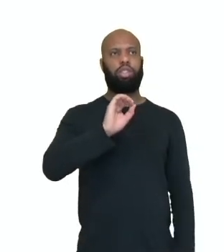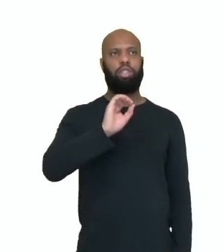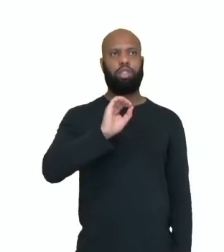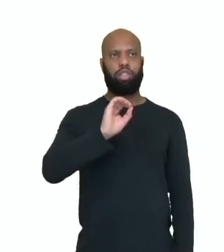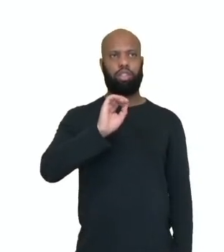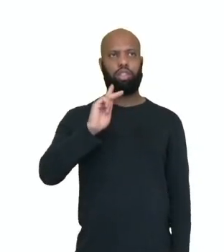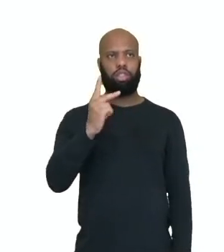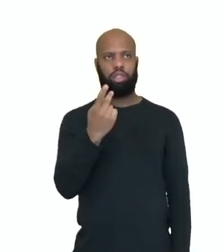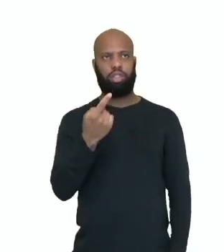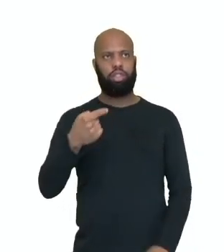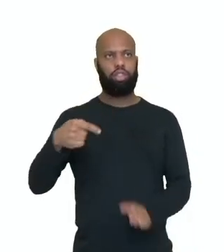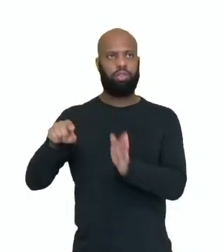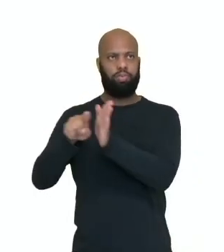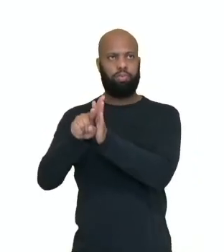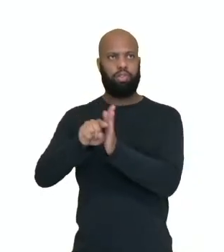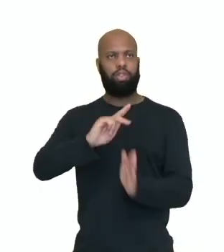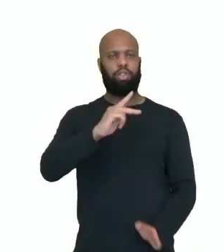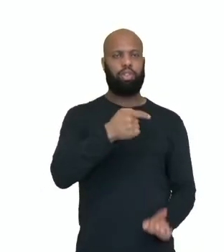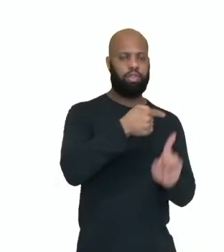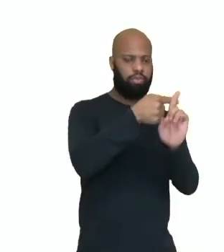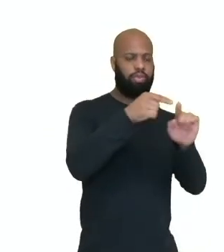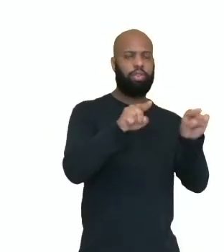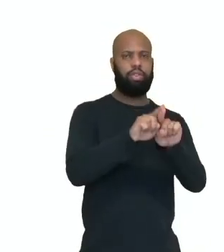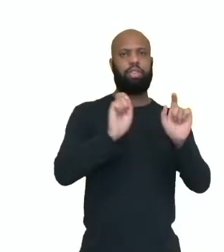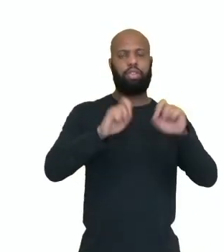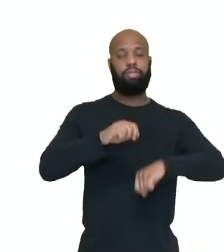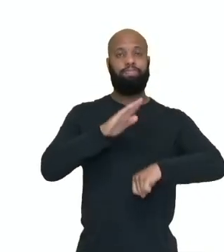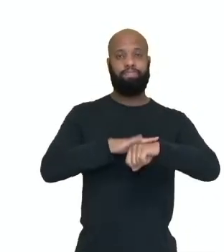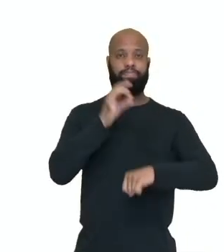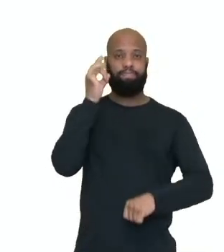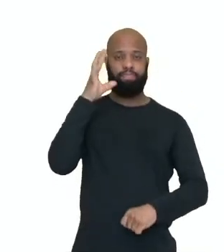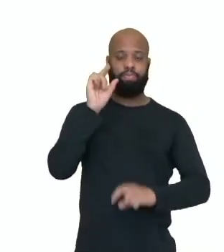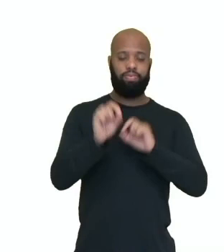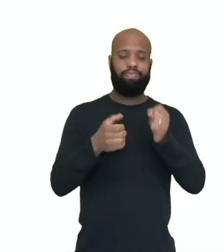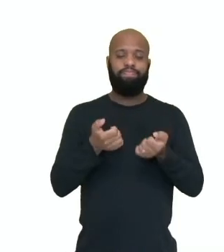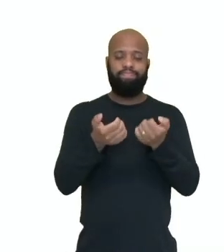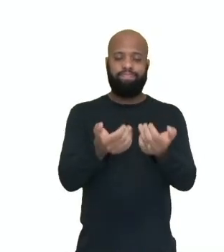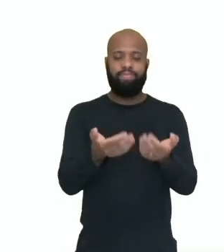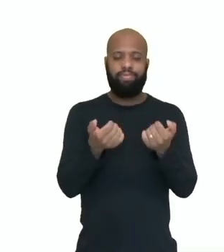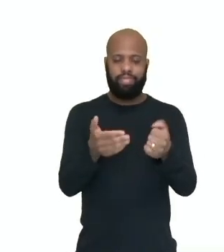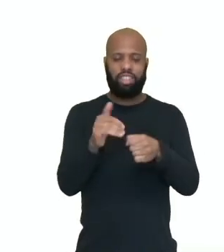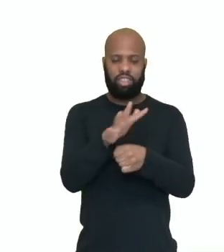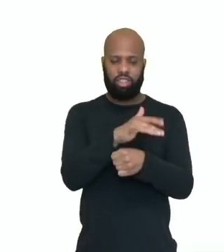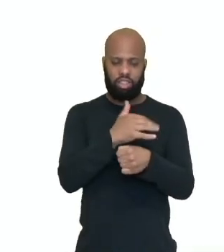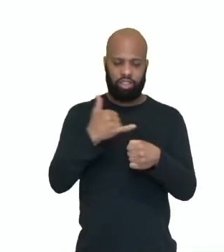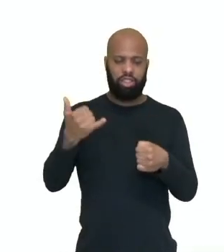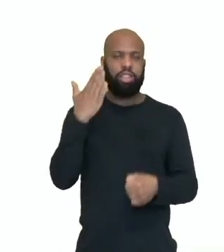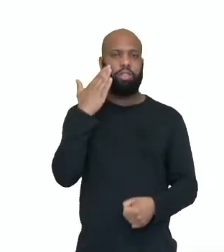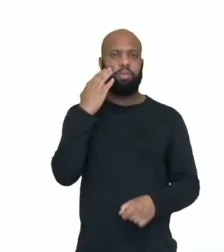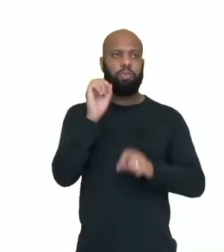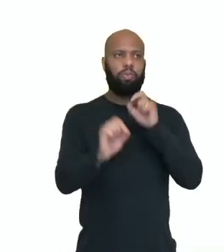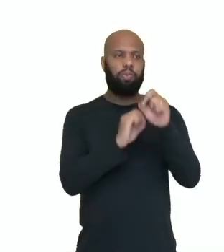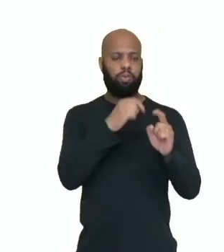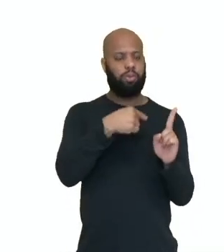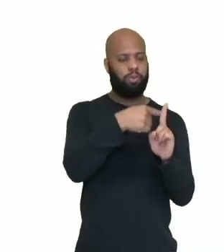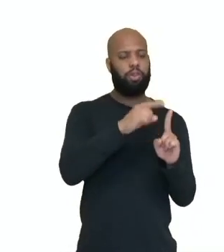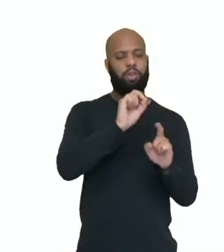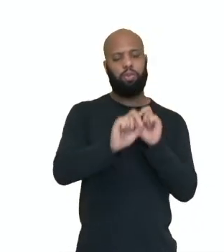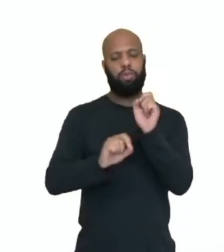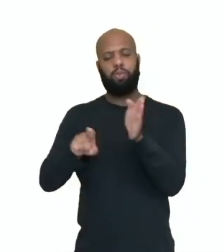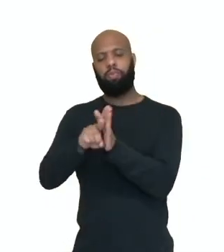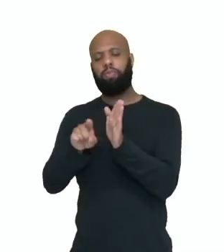Assim, é preciso consultar uma lista de facilitadores de descarga para saber qual será o ânion e qual será o cátion